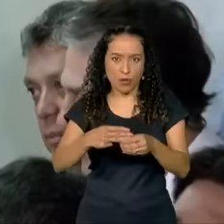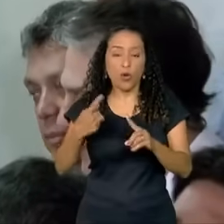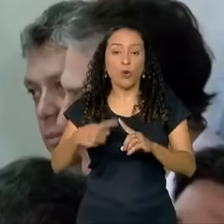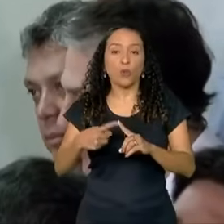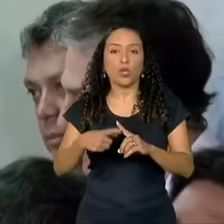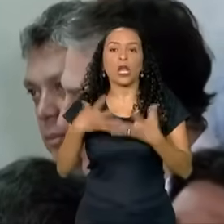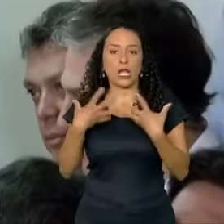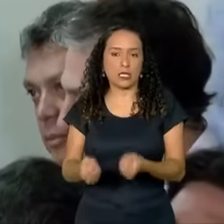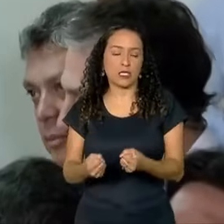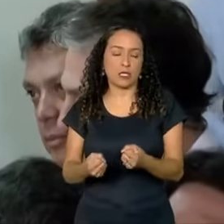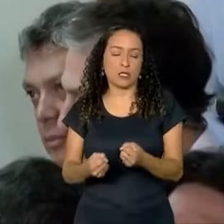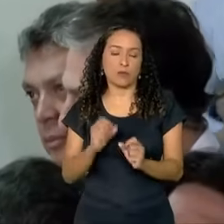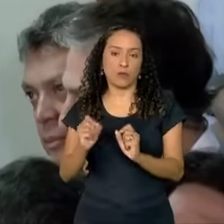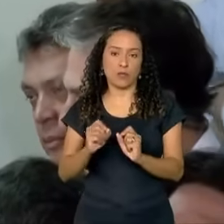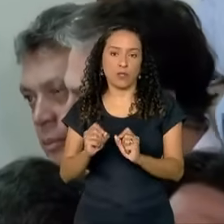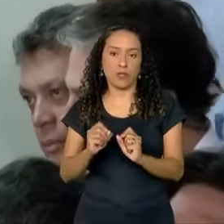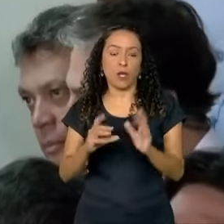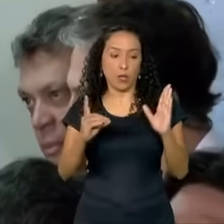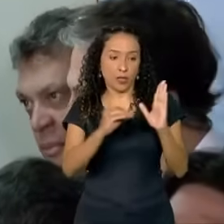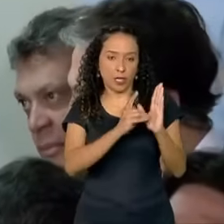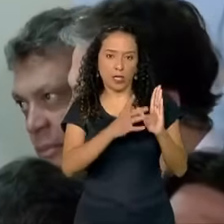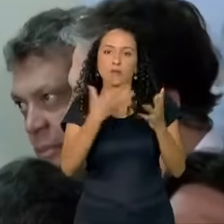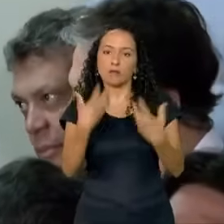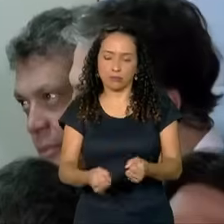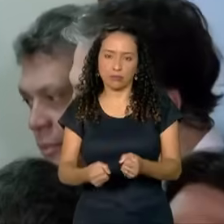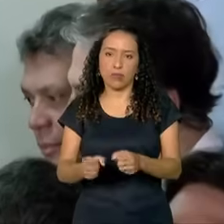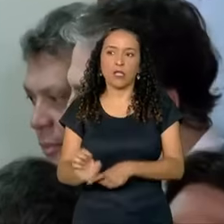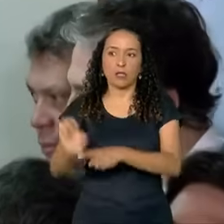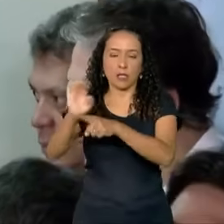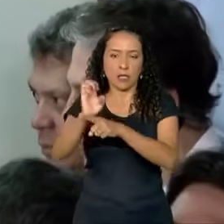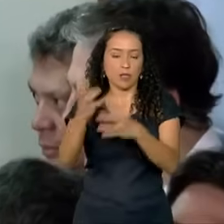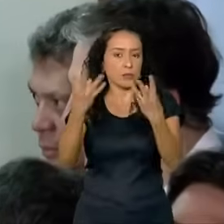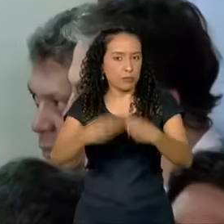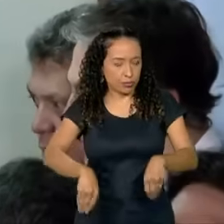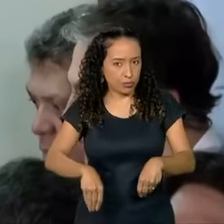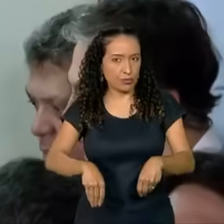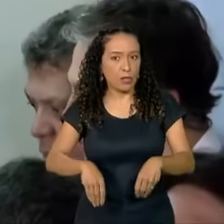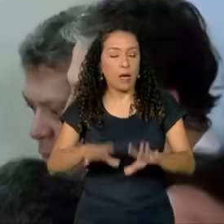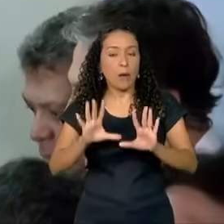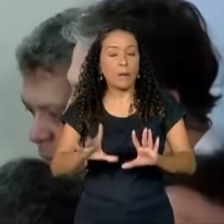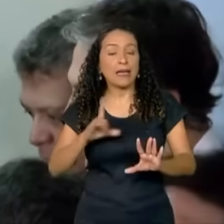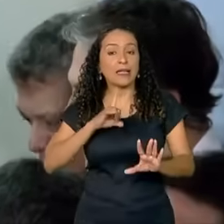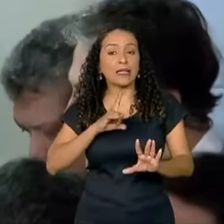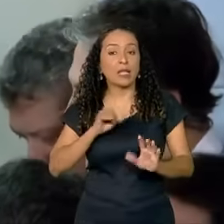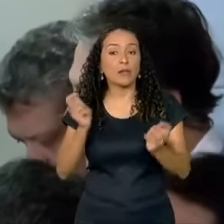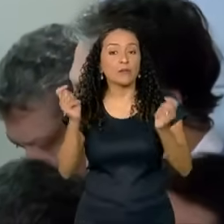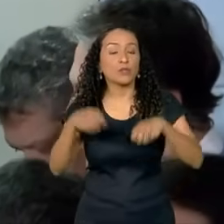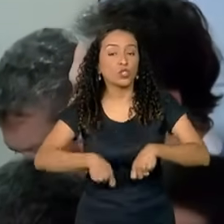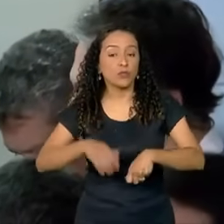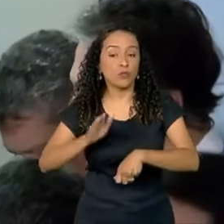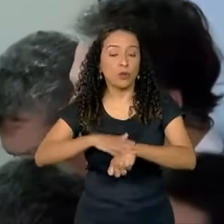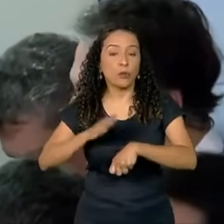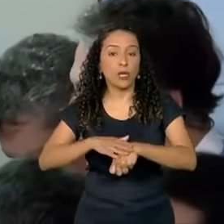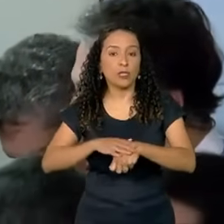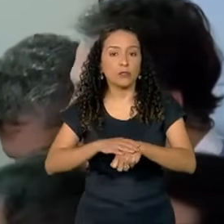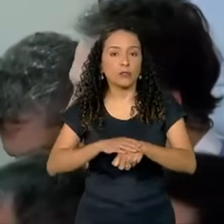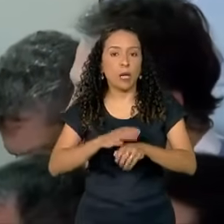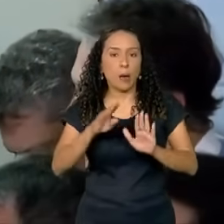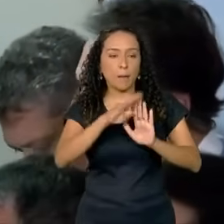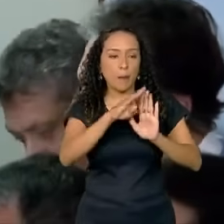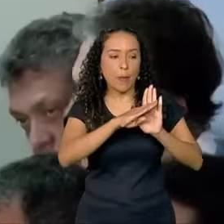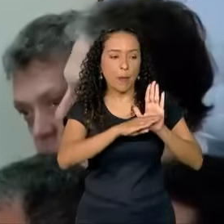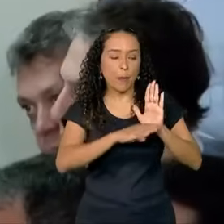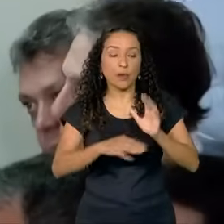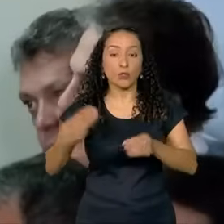nós reconhecemos o decreto estadual de calamidade, mas quem tinha ainda condições naquele momento de relacionar os municípios?